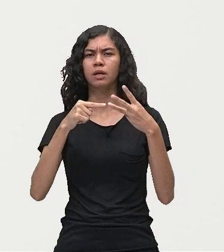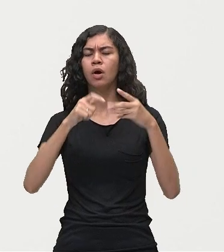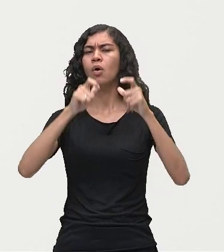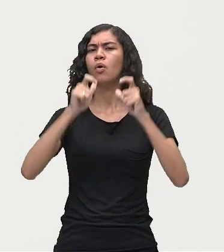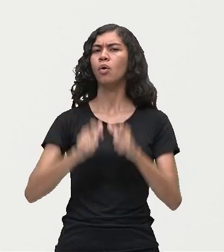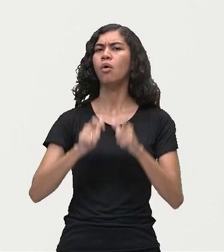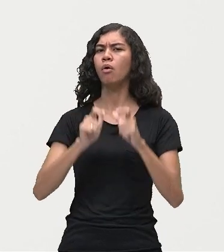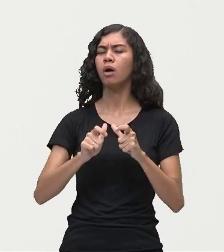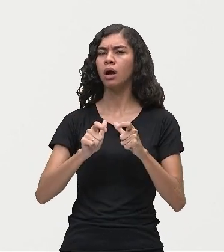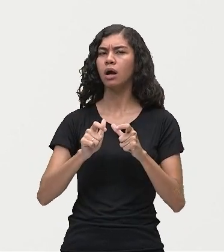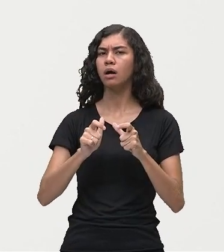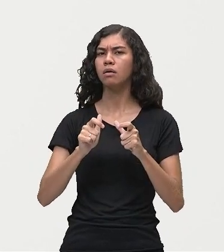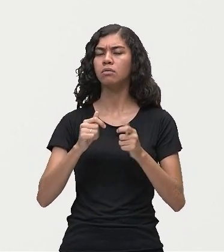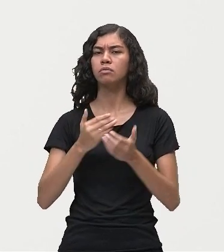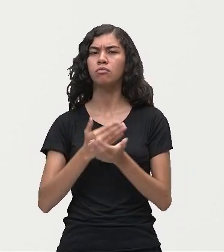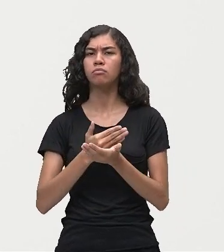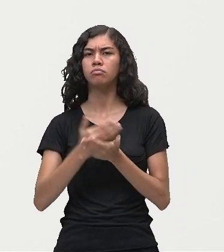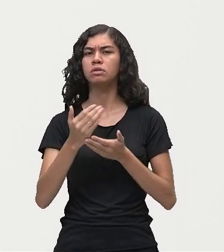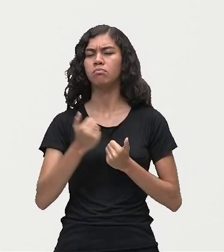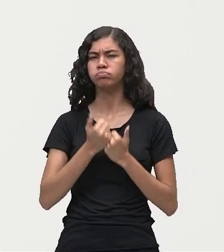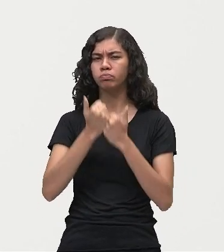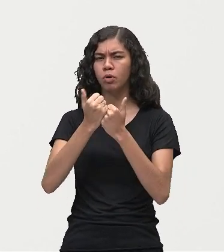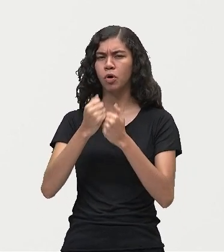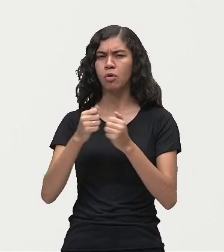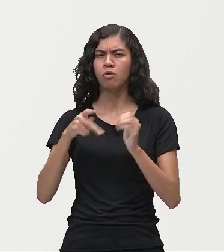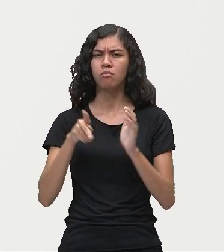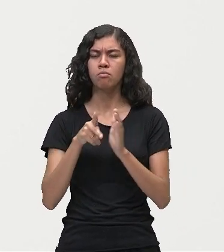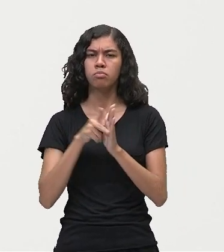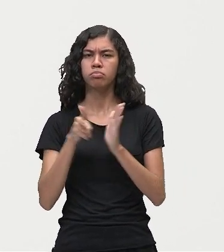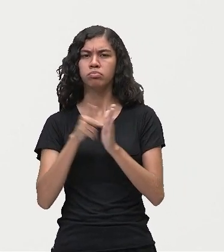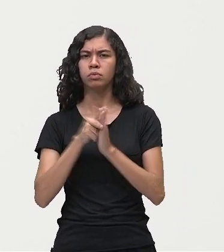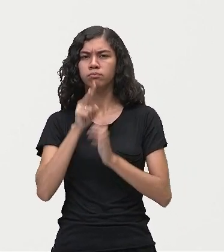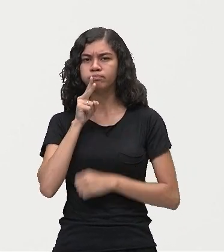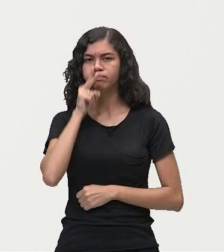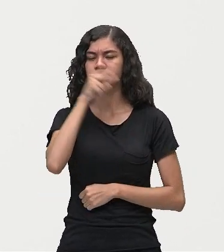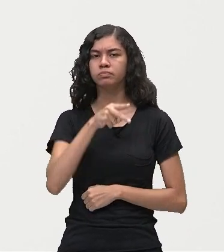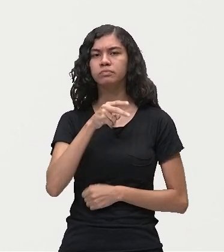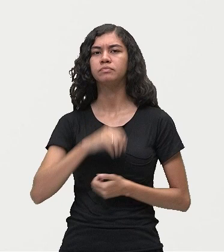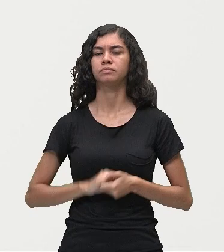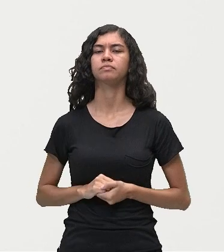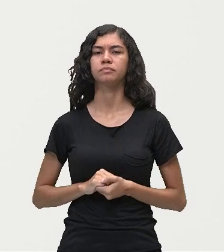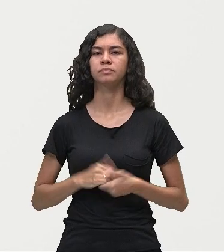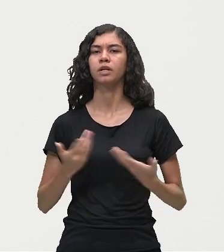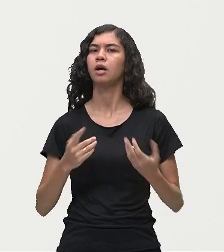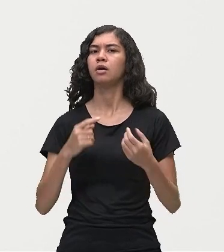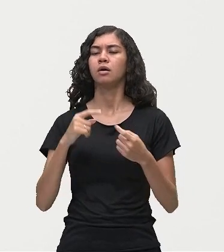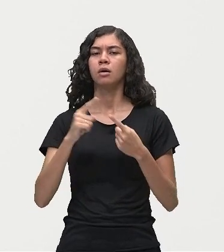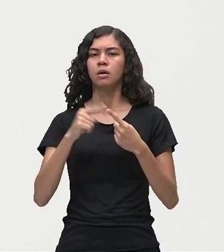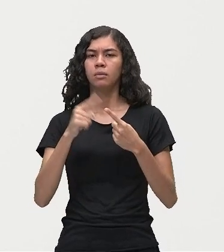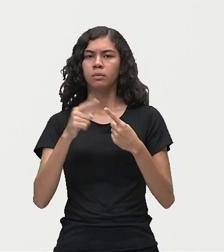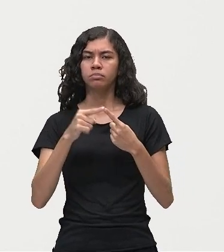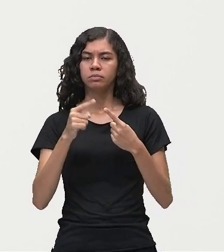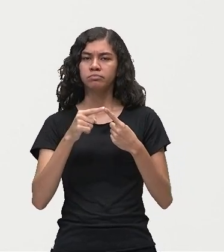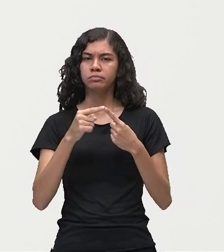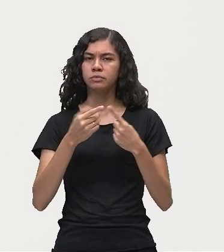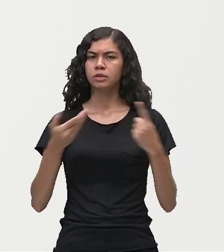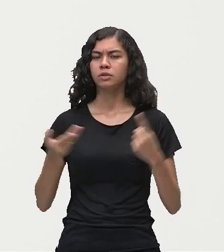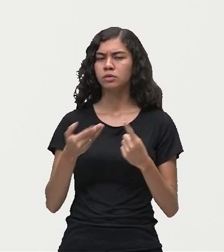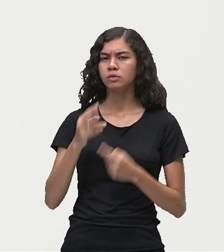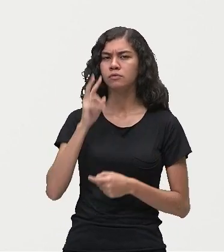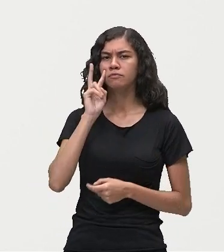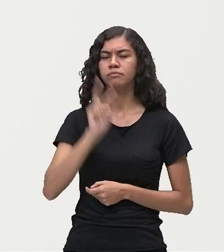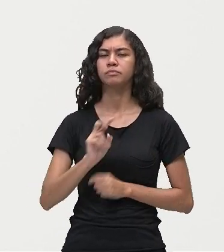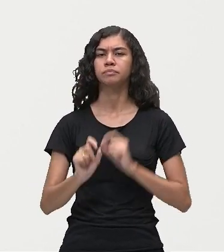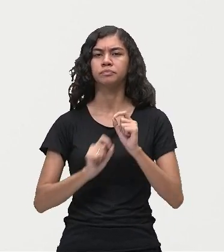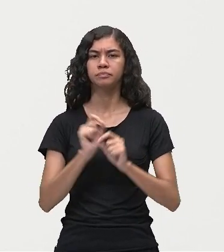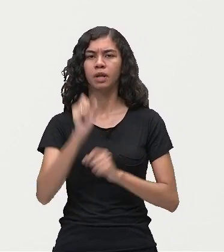onde a gente vai exercer essa força, tá bom? Então, o primeiro tipo de máquina simples que a gente está vendo são